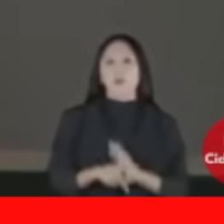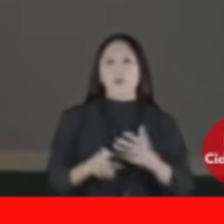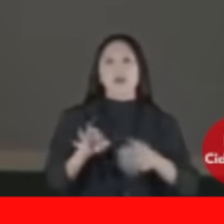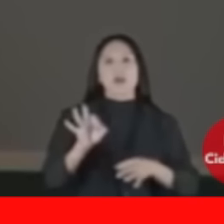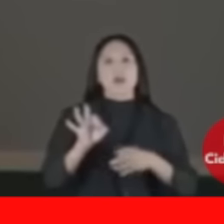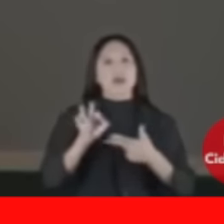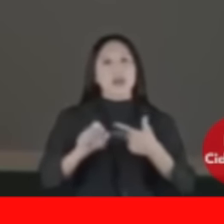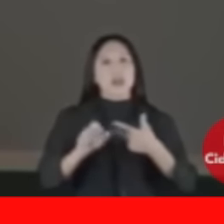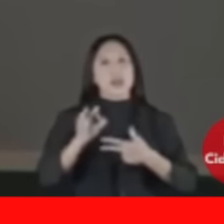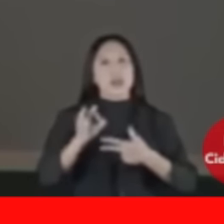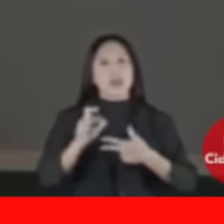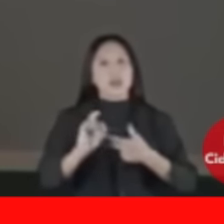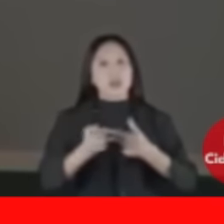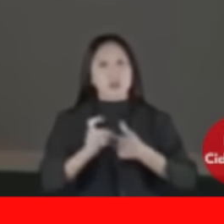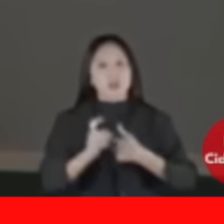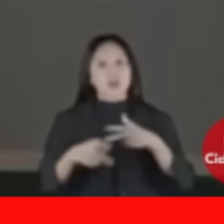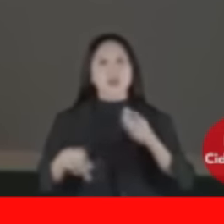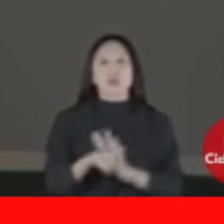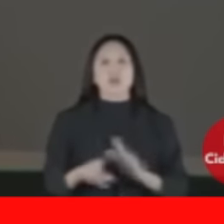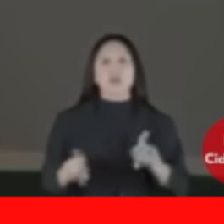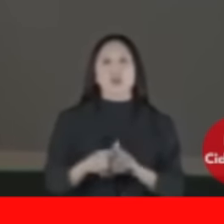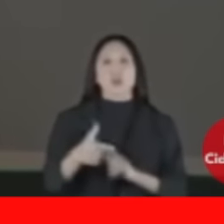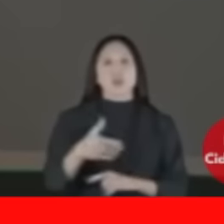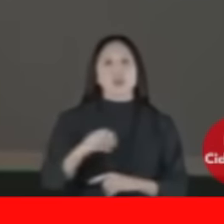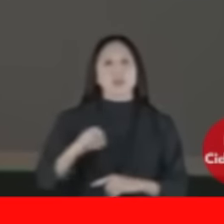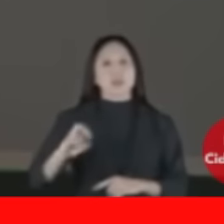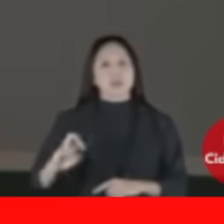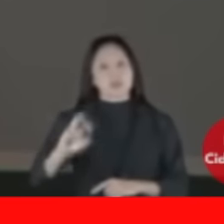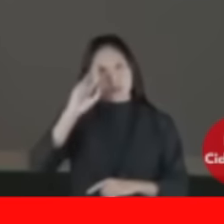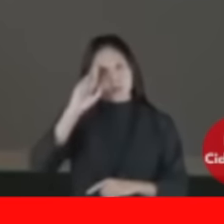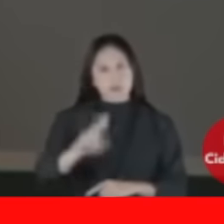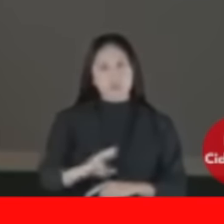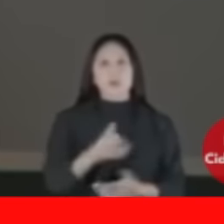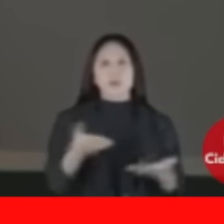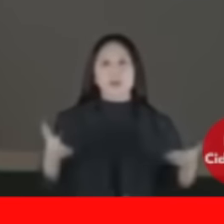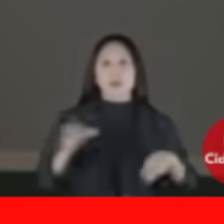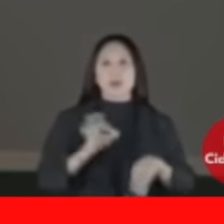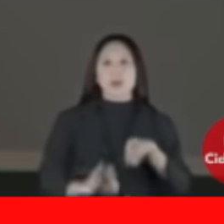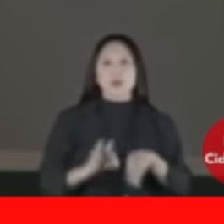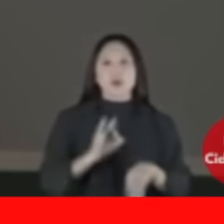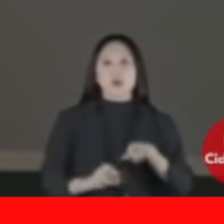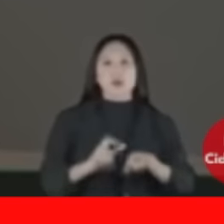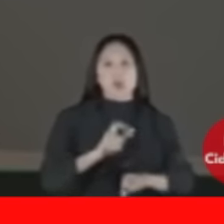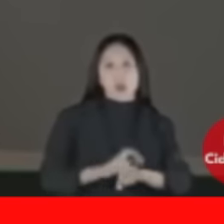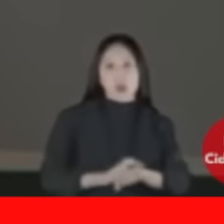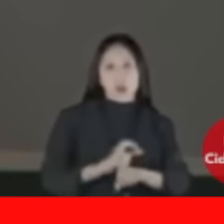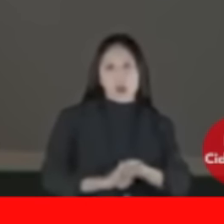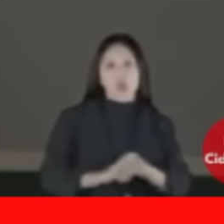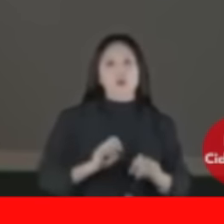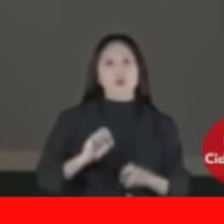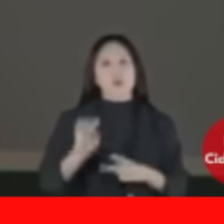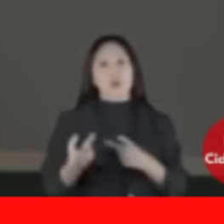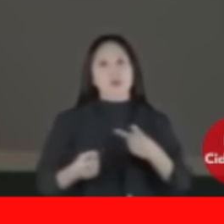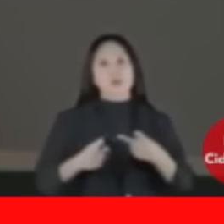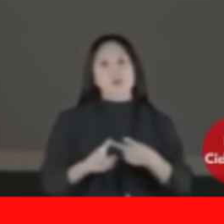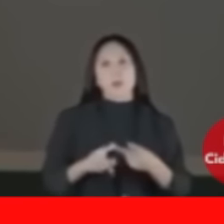que tem grafado o nome do então mandatário. Senhores ministros, seja o relógio Cartier ou o relógio